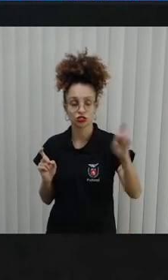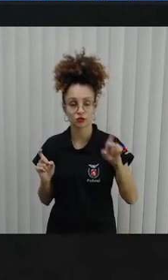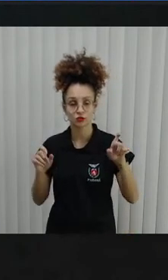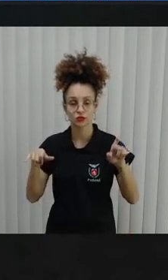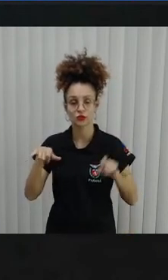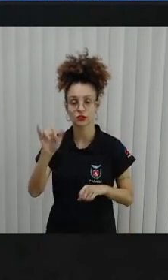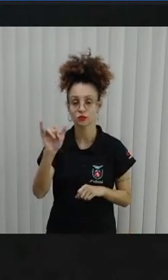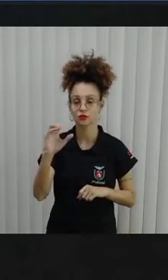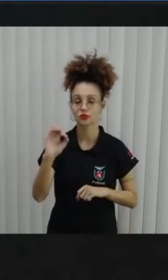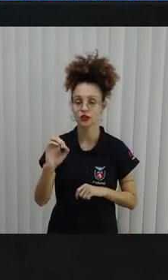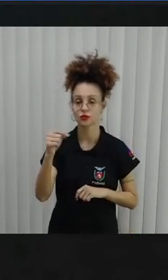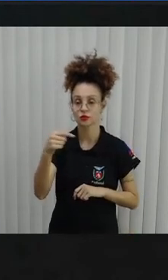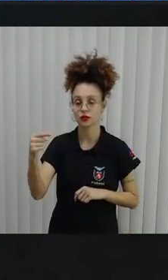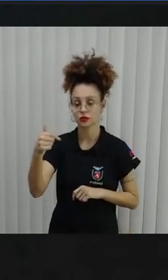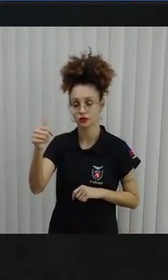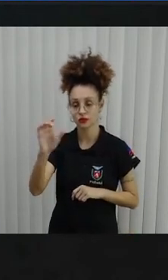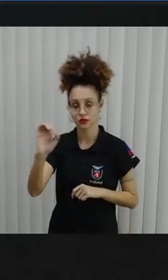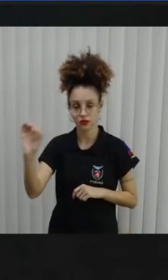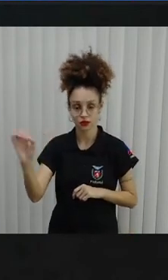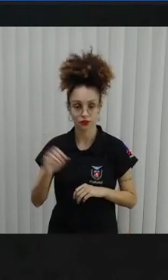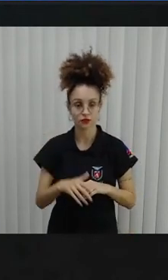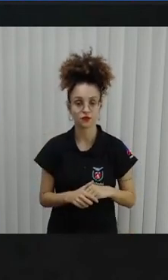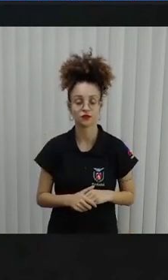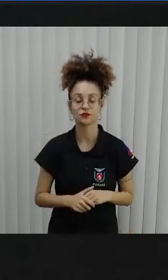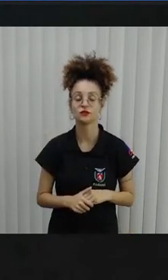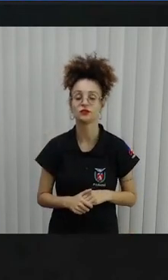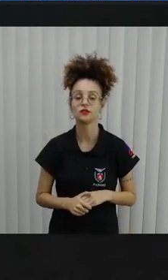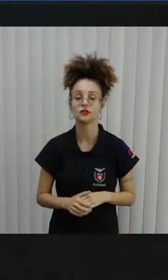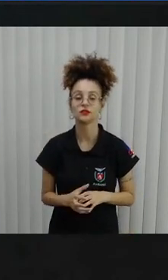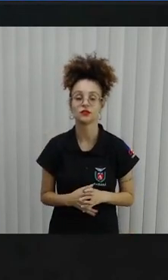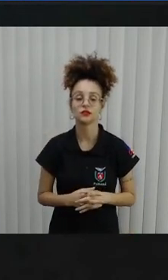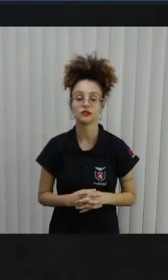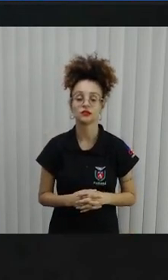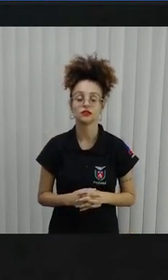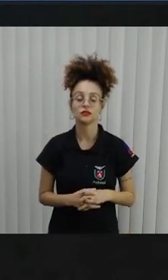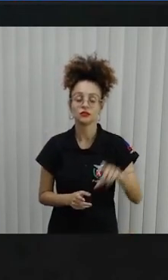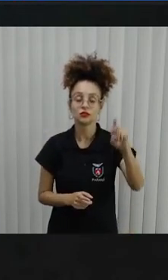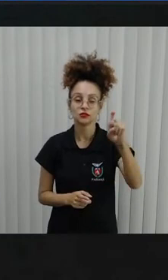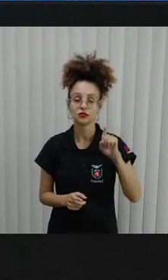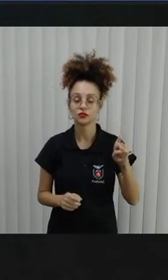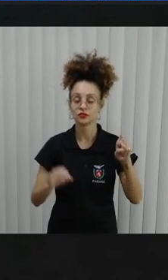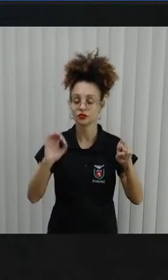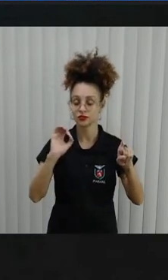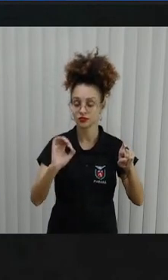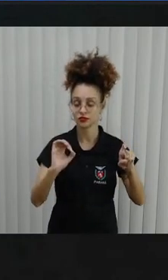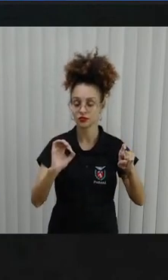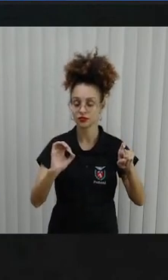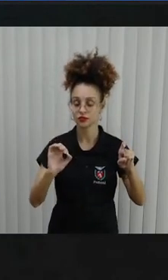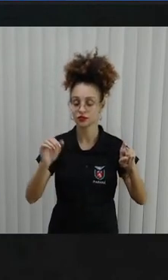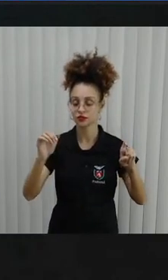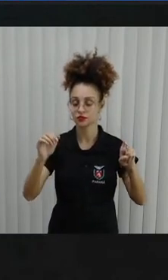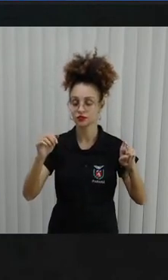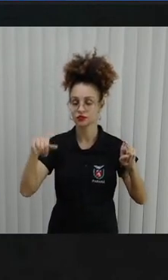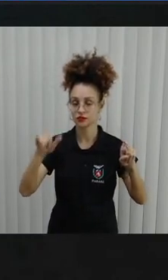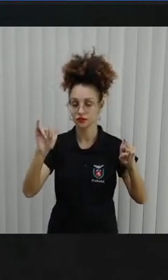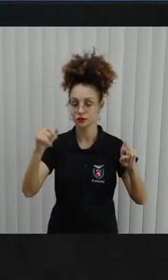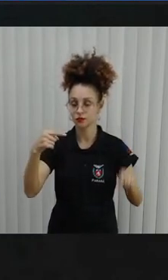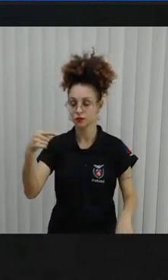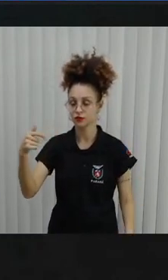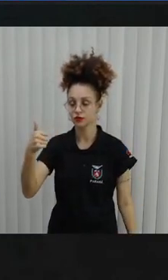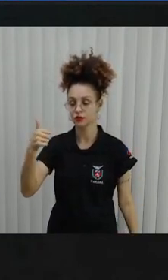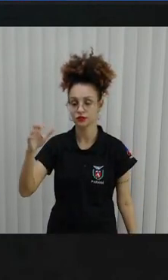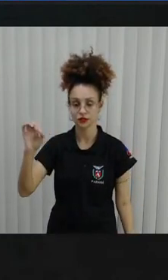Tá? Vamos lá, movimento. Vá para X, 0, Y, menos 100. Então, está